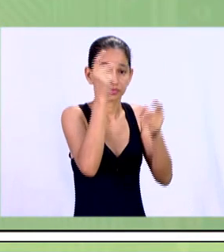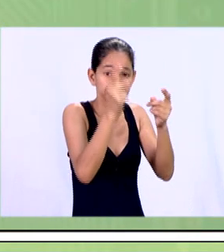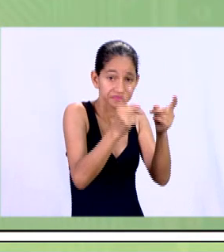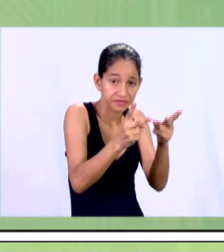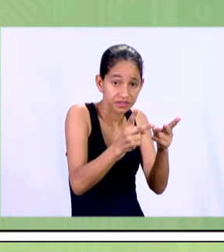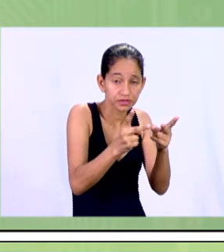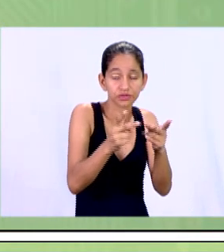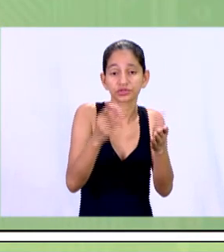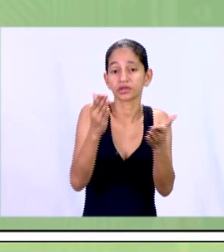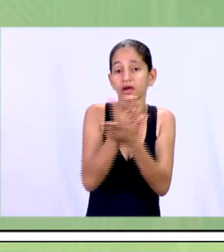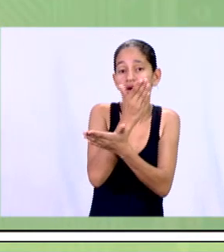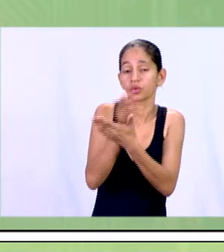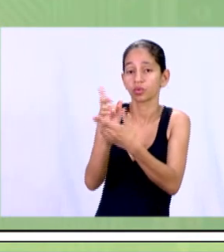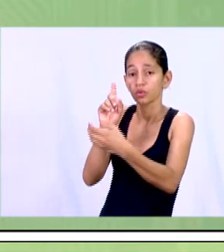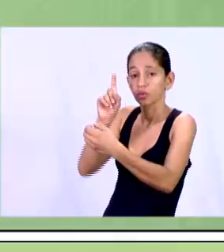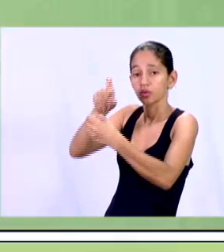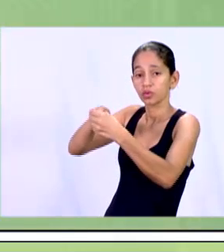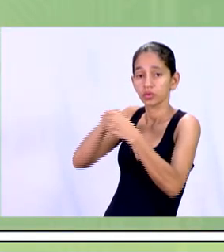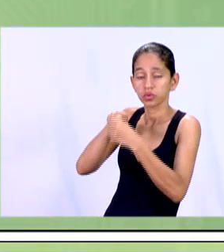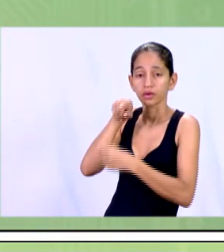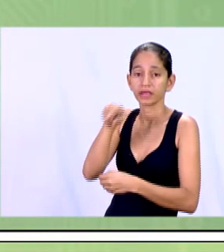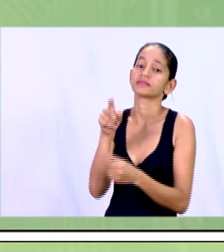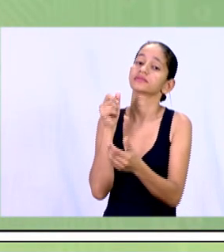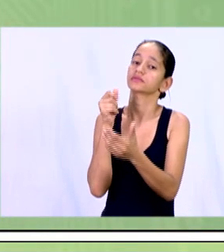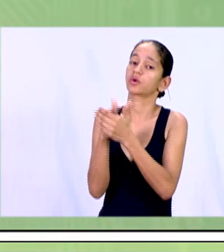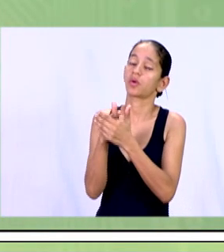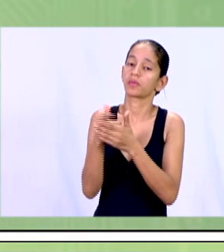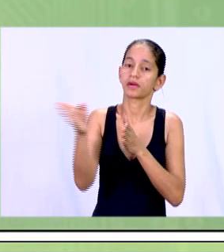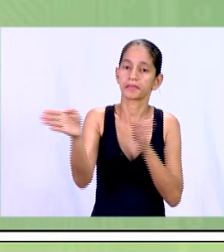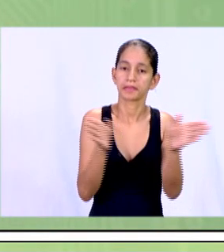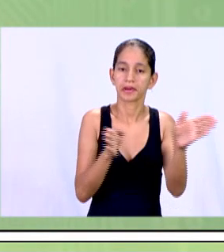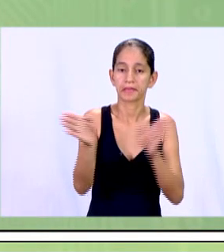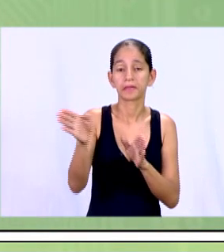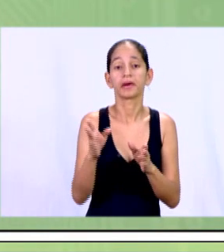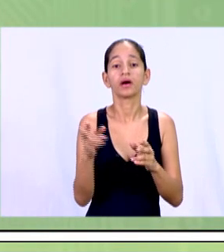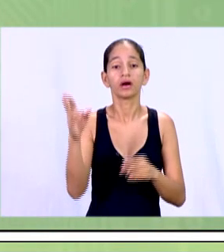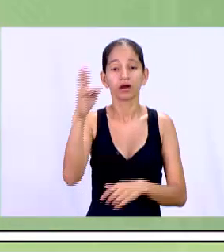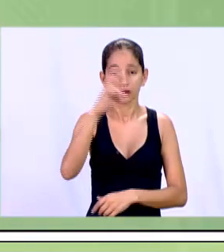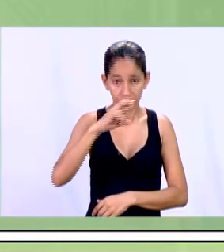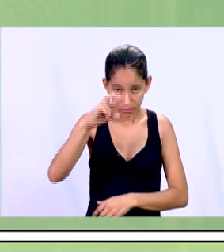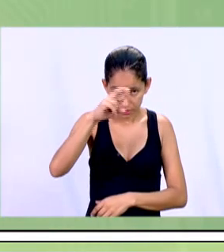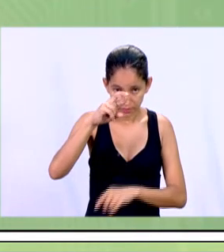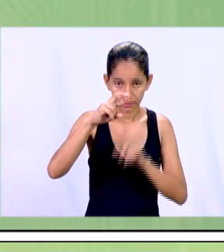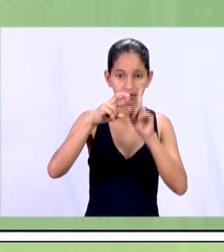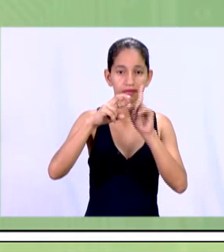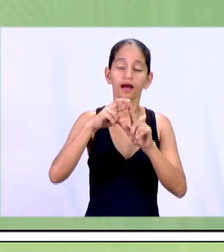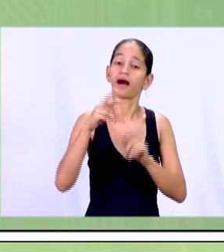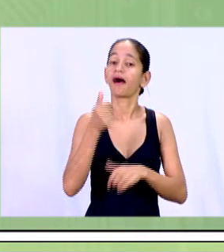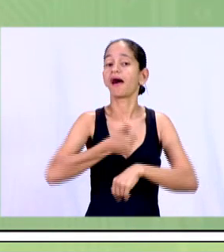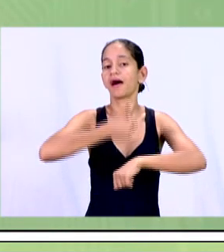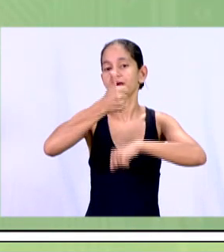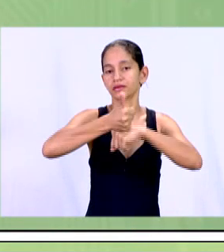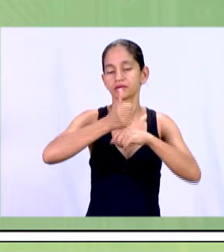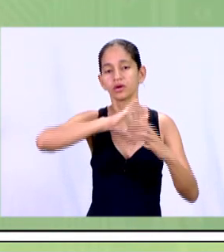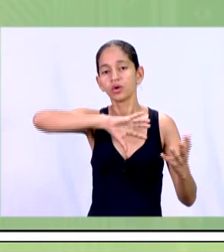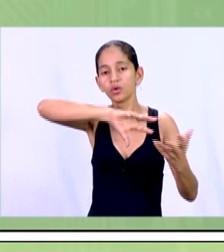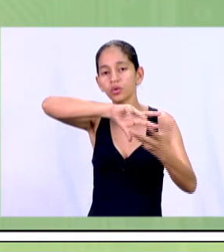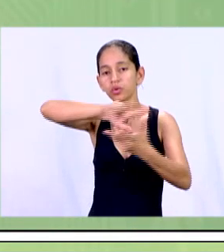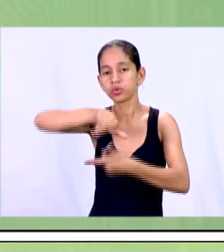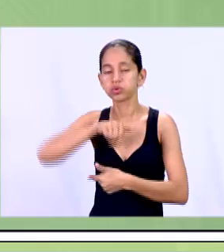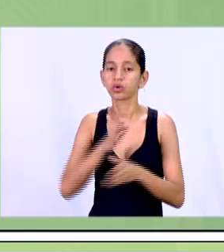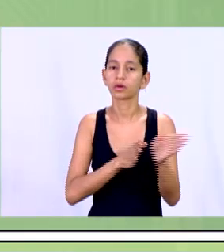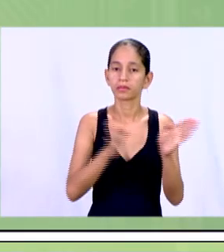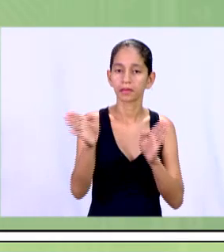fornecedores e funcionários, né? Então vejam que são valores observados em uma relação global dentro